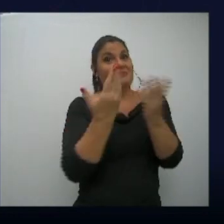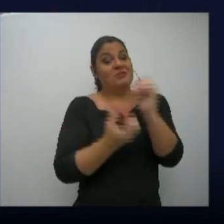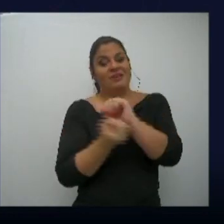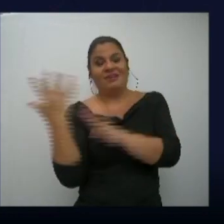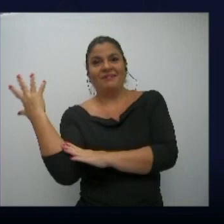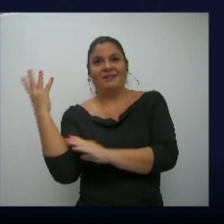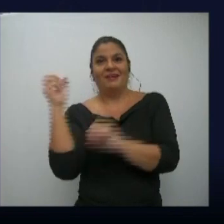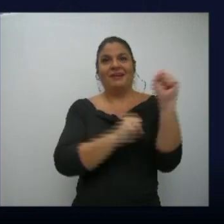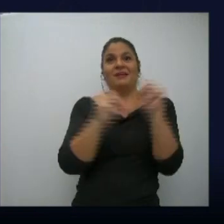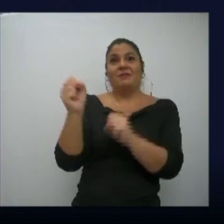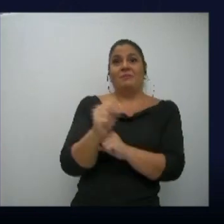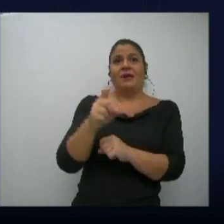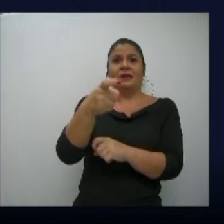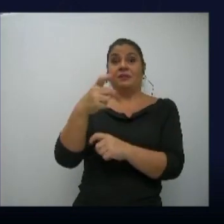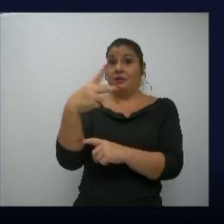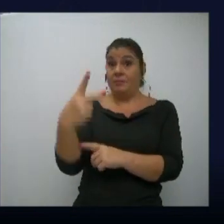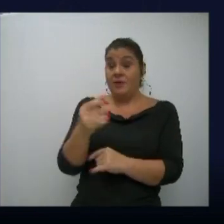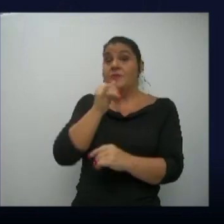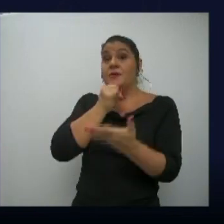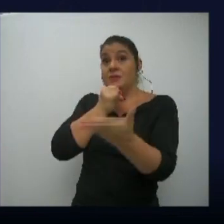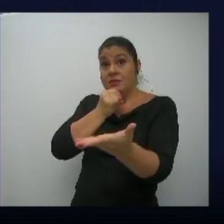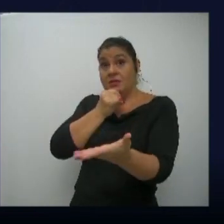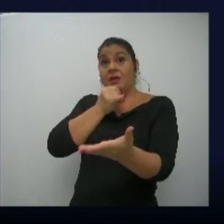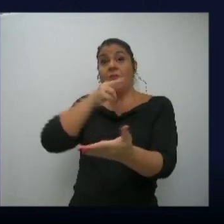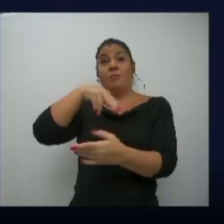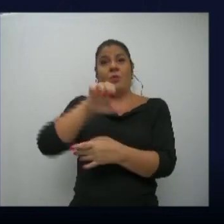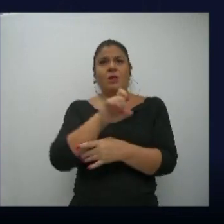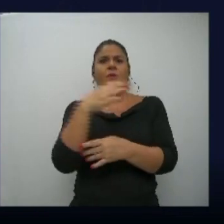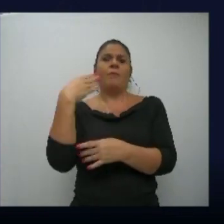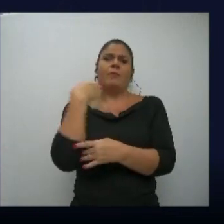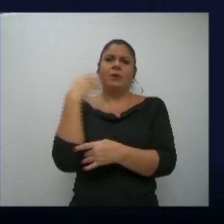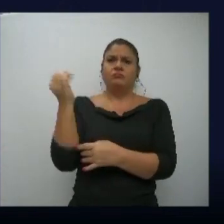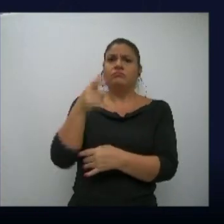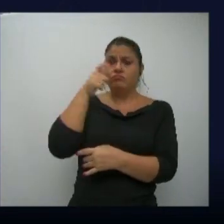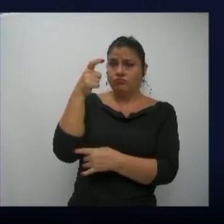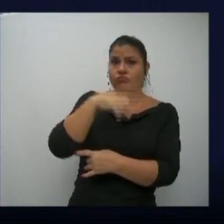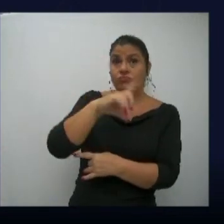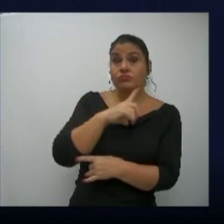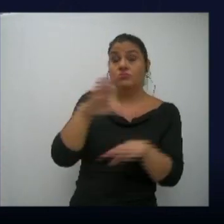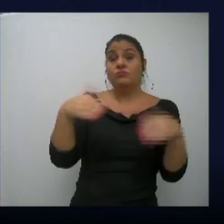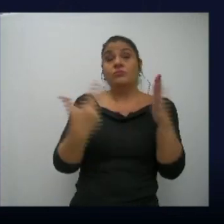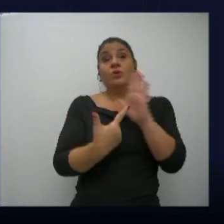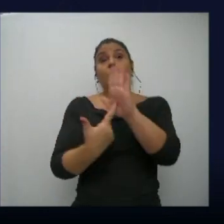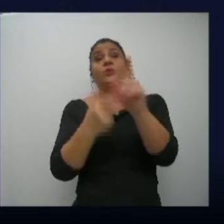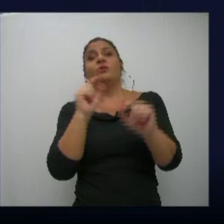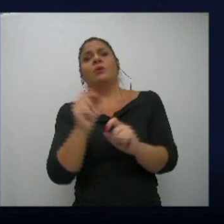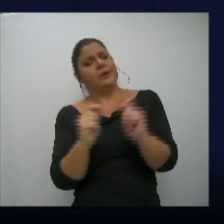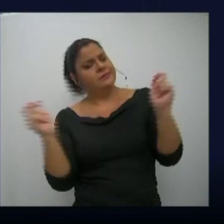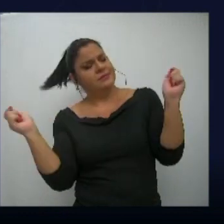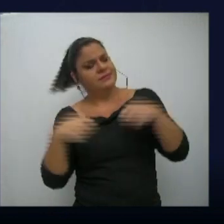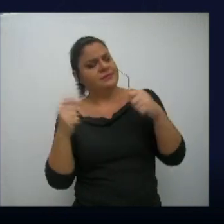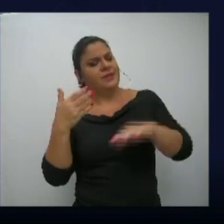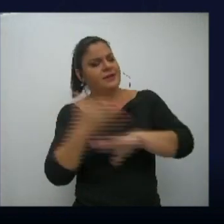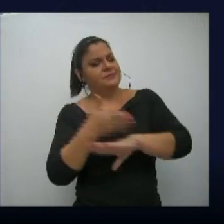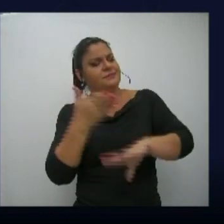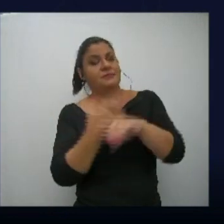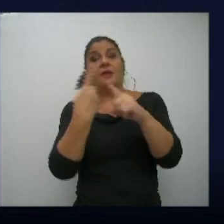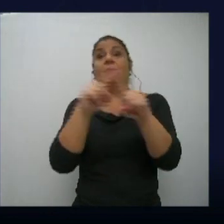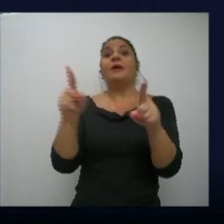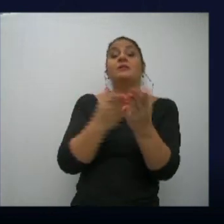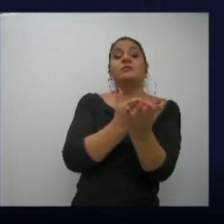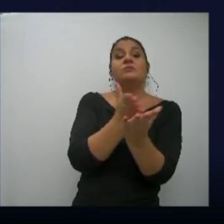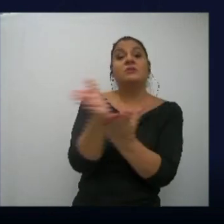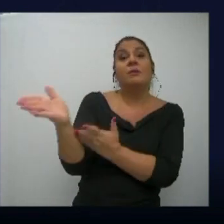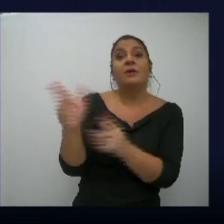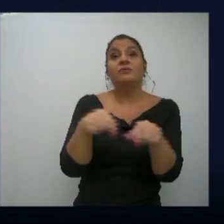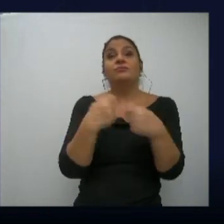né XP é um grande exemplo New bem interessante tô mostrando não dá sim para entrar então qualquer o seu segmento